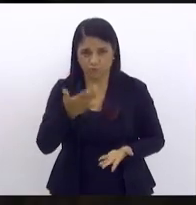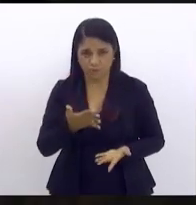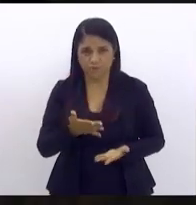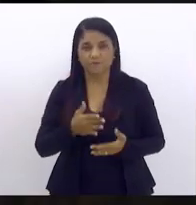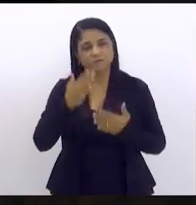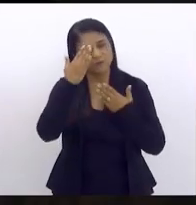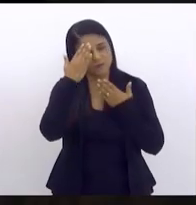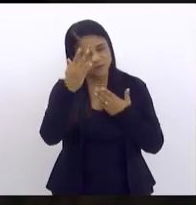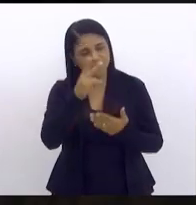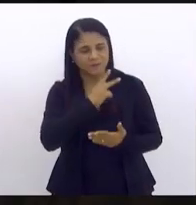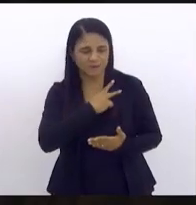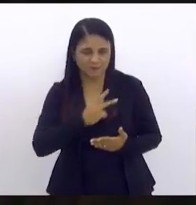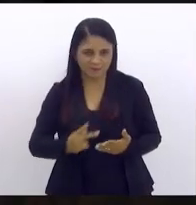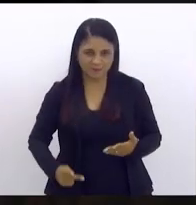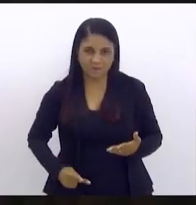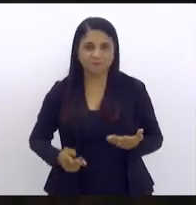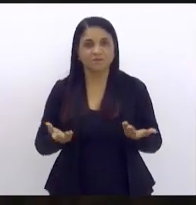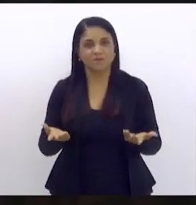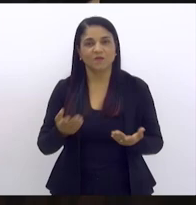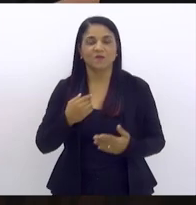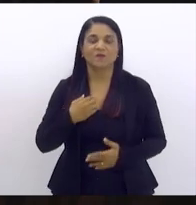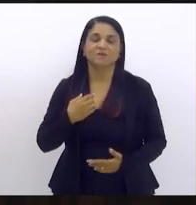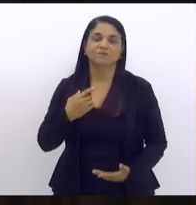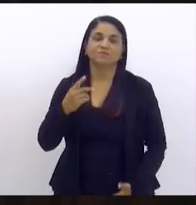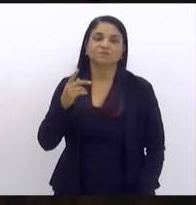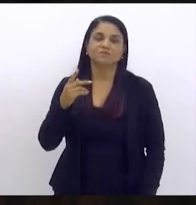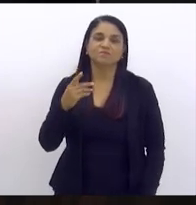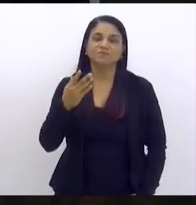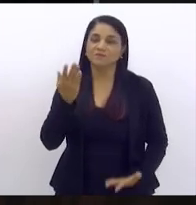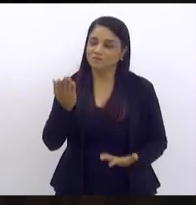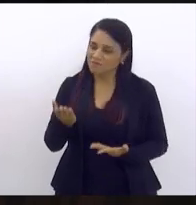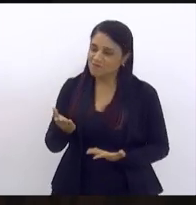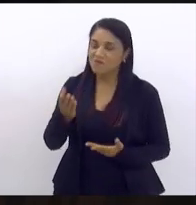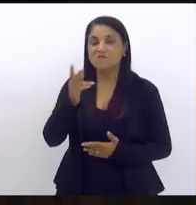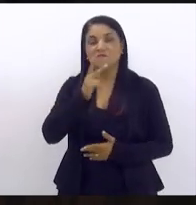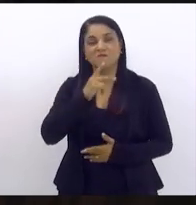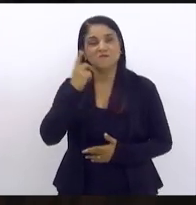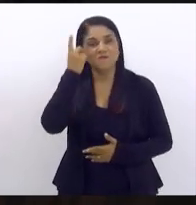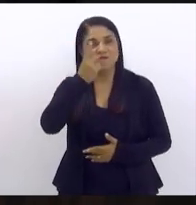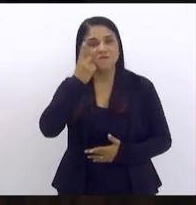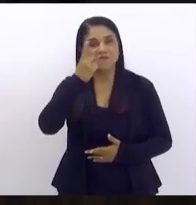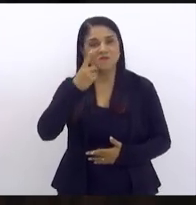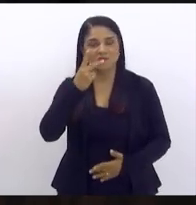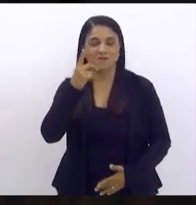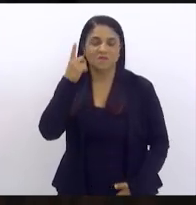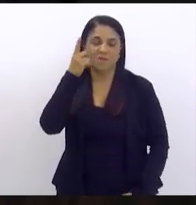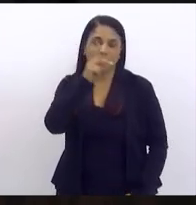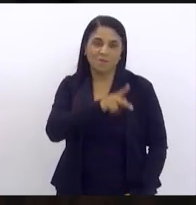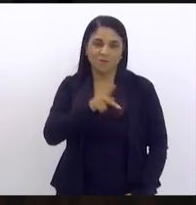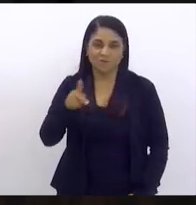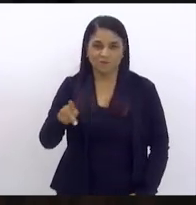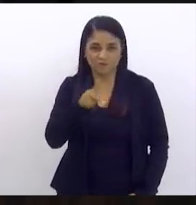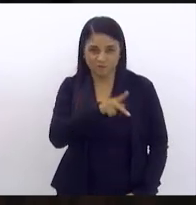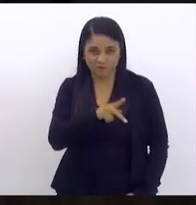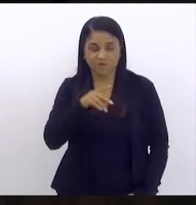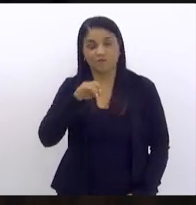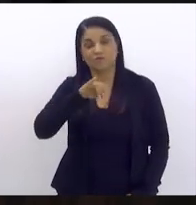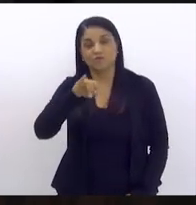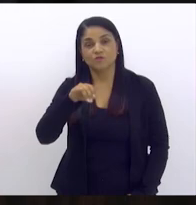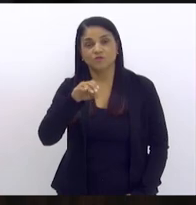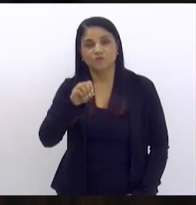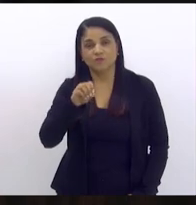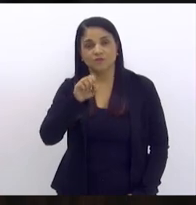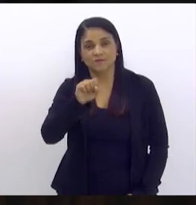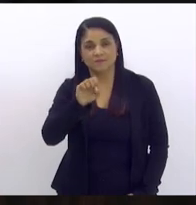Nosso nobre deputado, professor Josimar. Obrigado. Gentileza, deputado, sempre obrigado, presente,